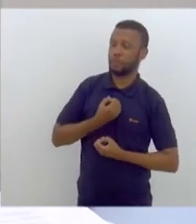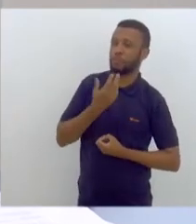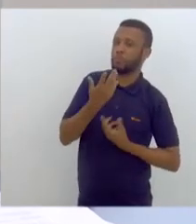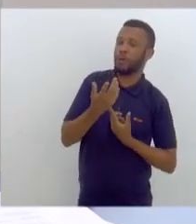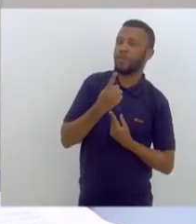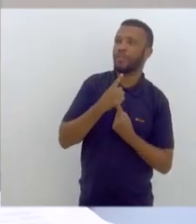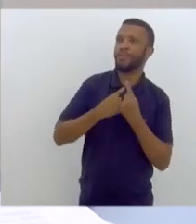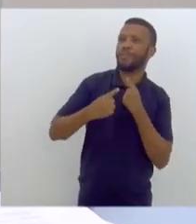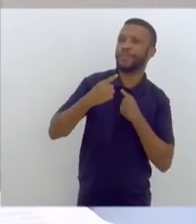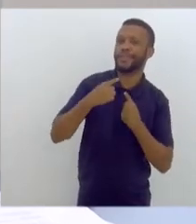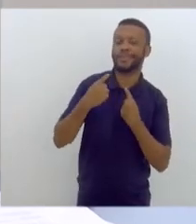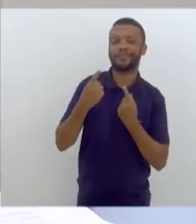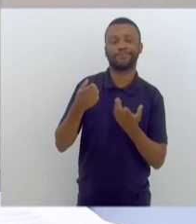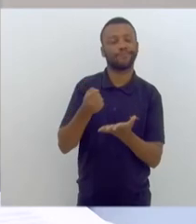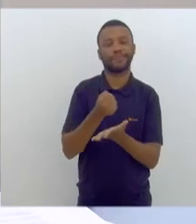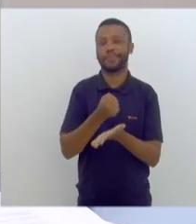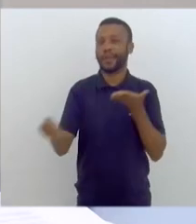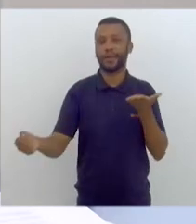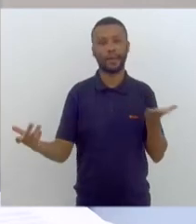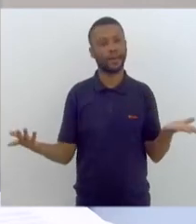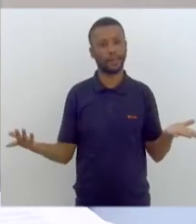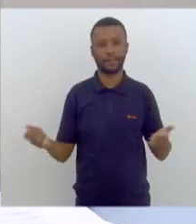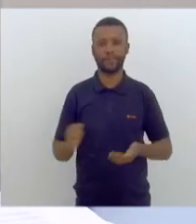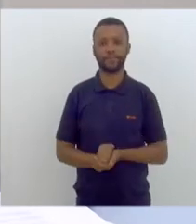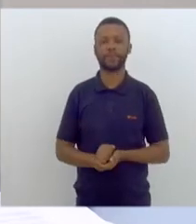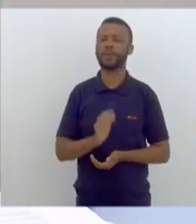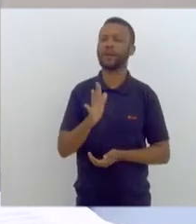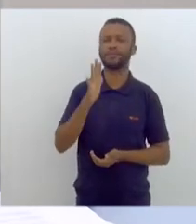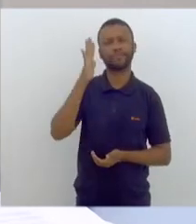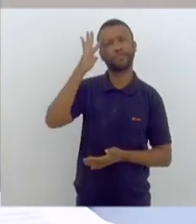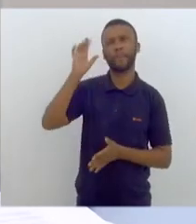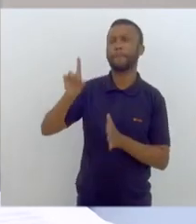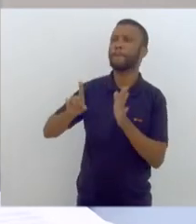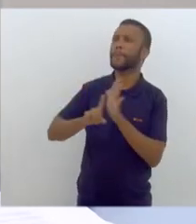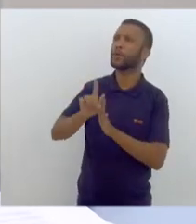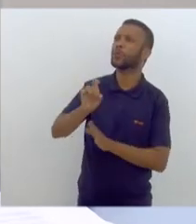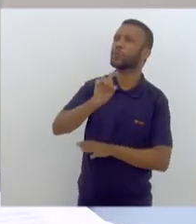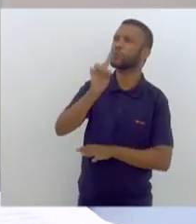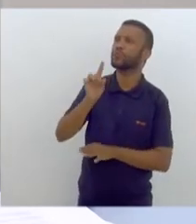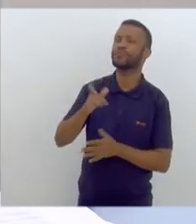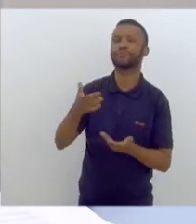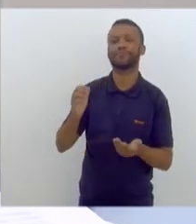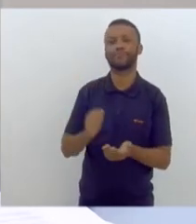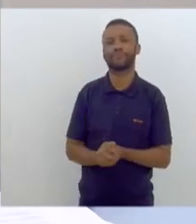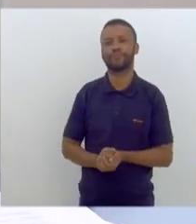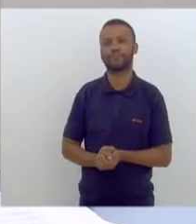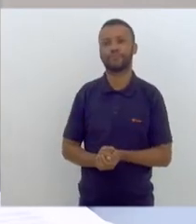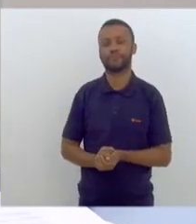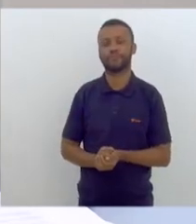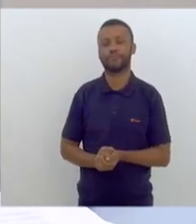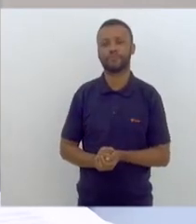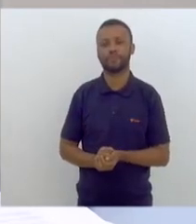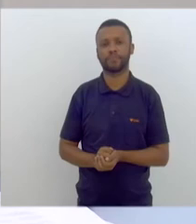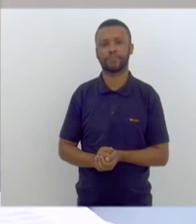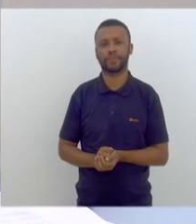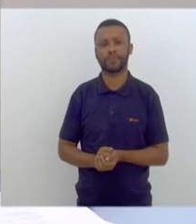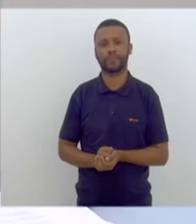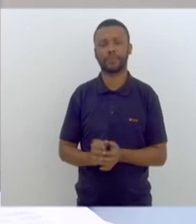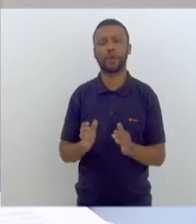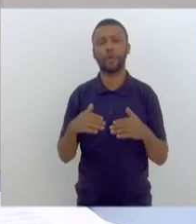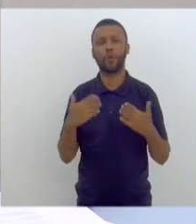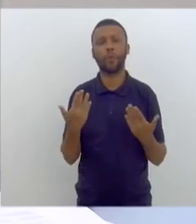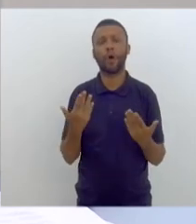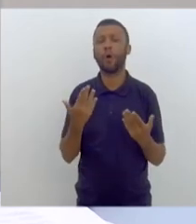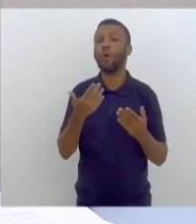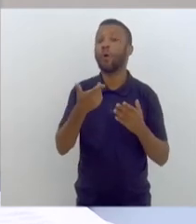aí eu me pergunto Qual é a posição do triunvirato que